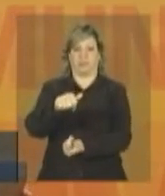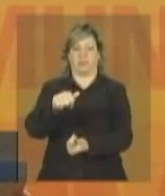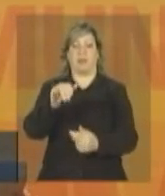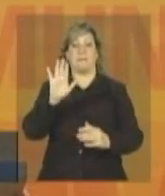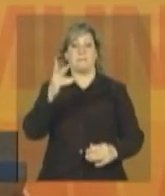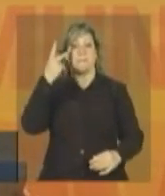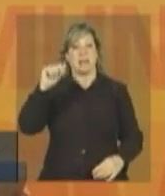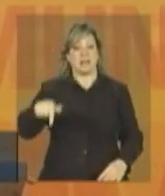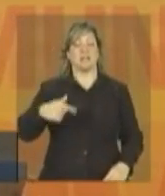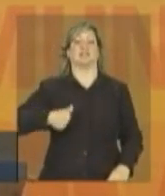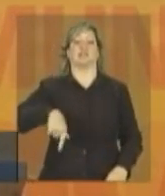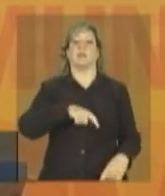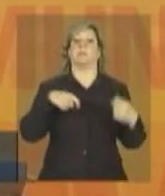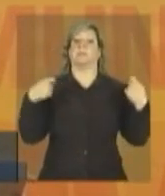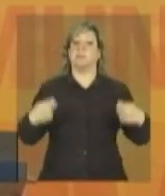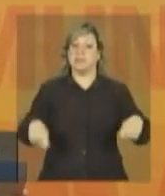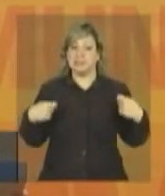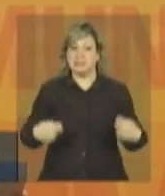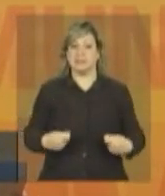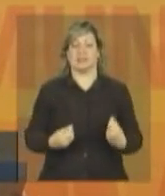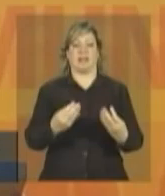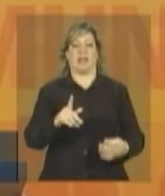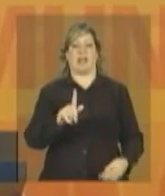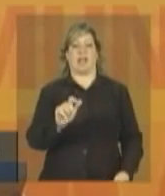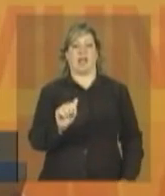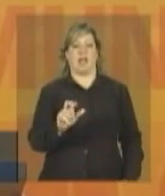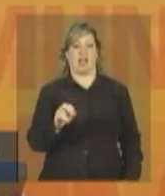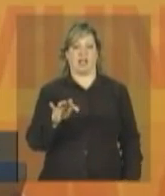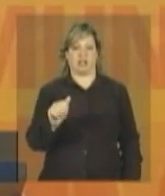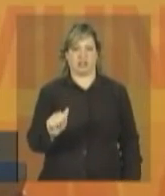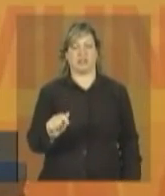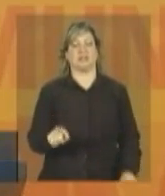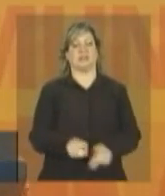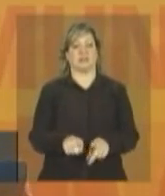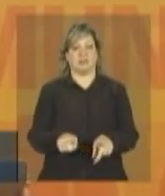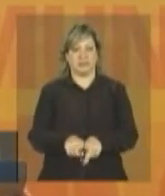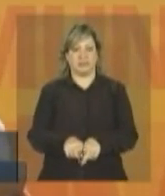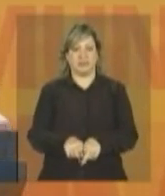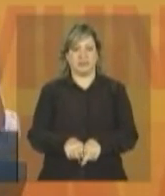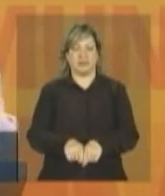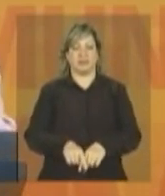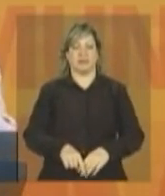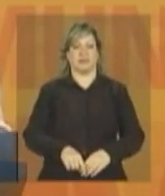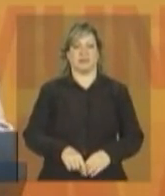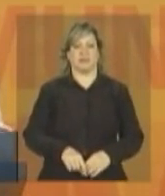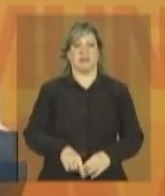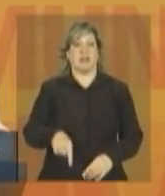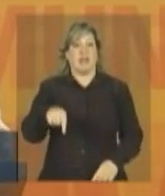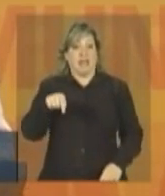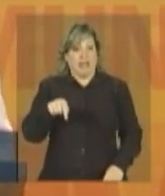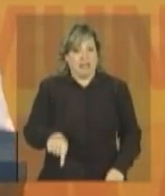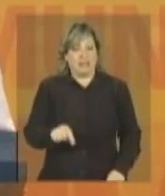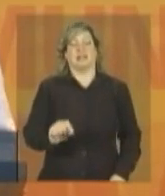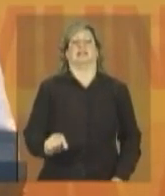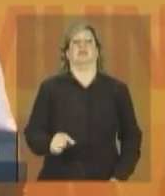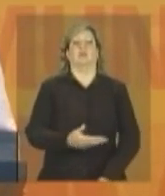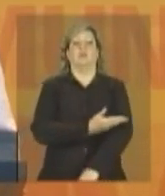nós temos de garantir também que essa